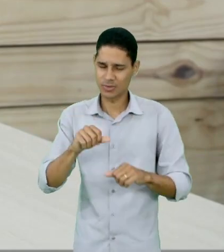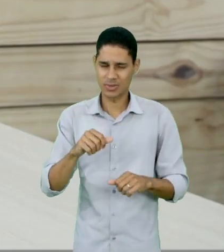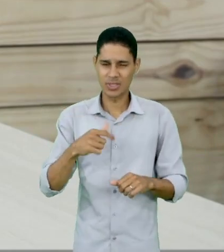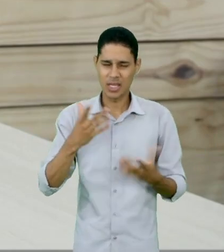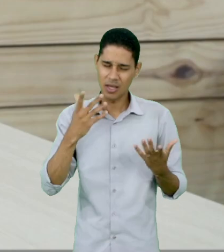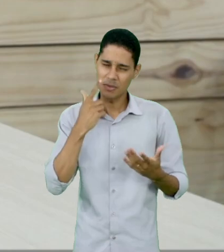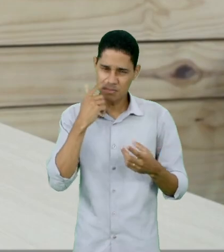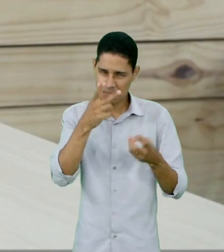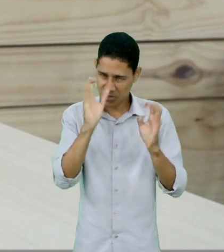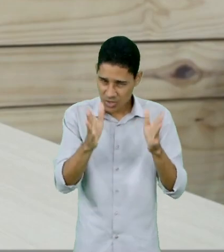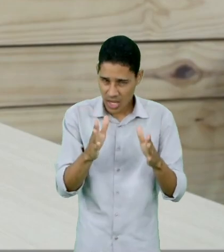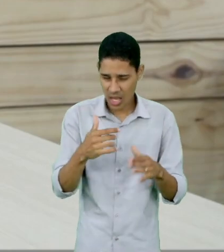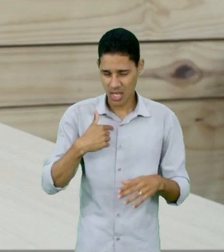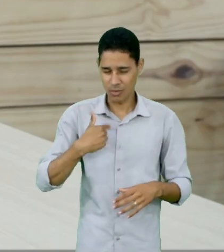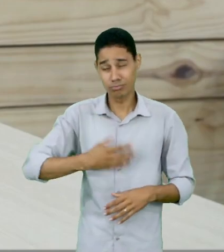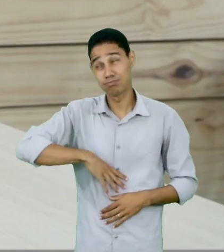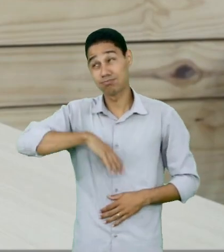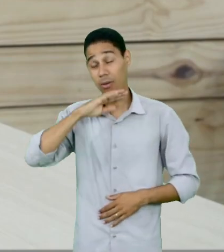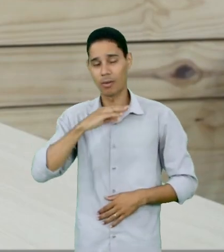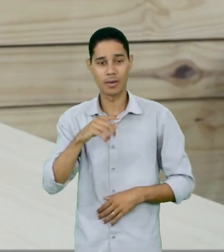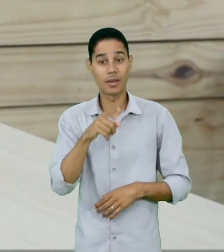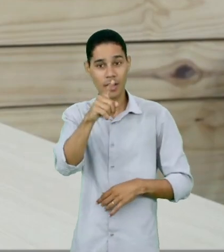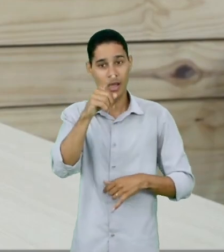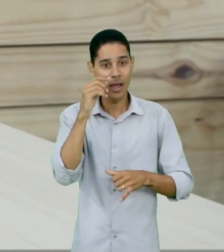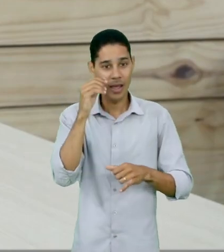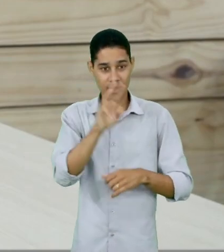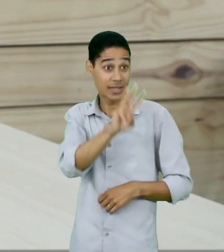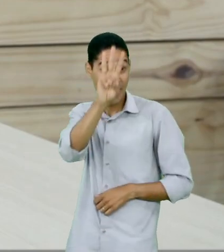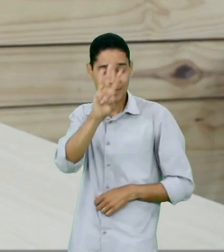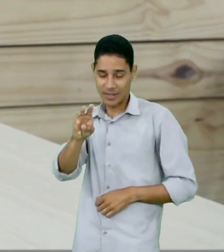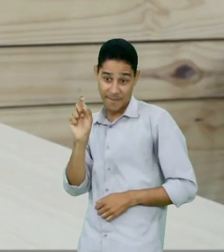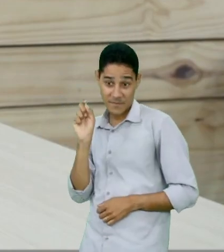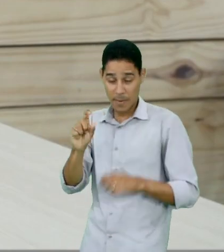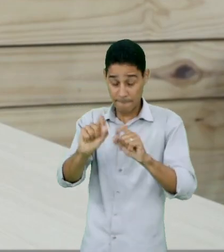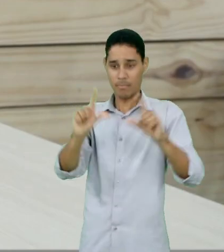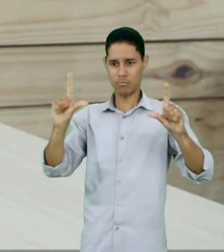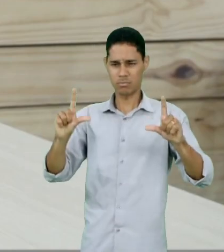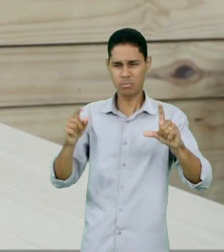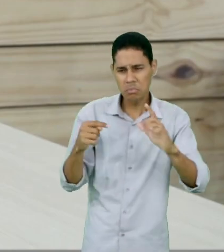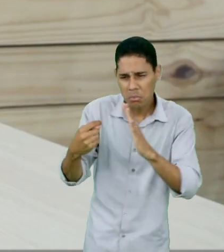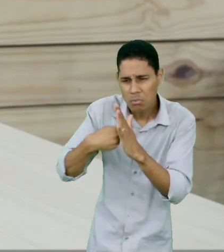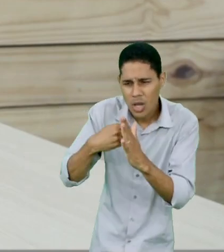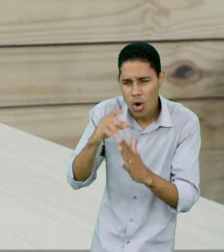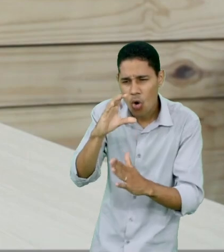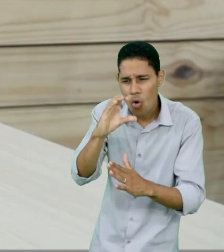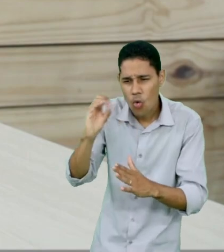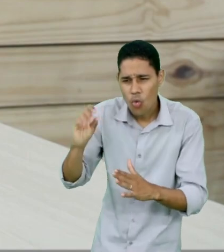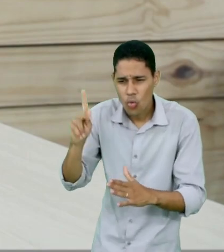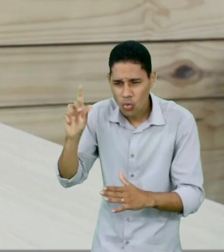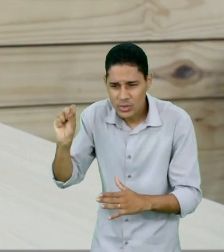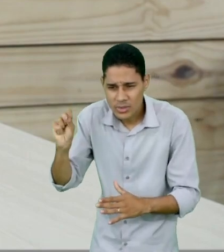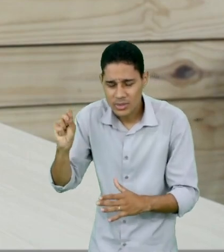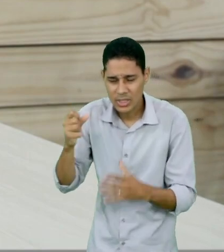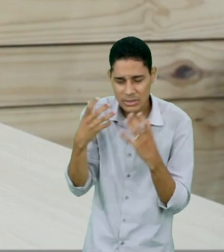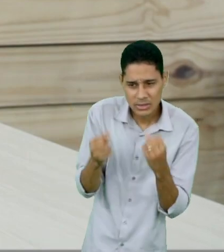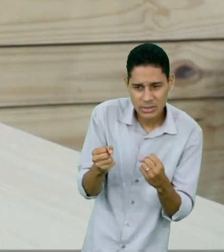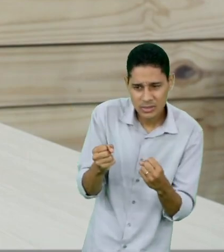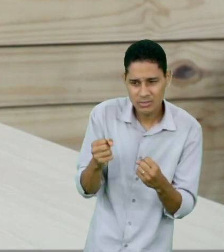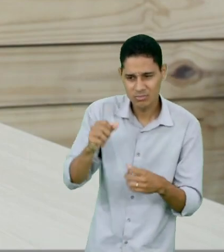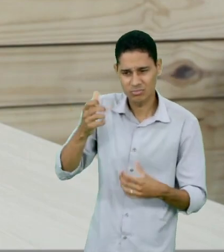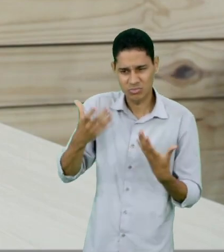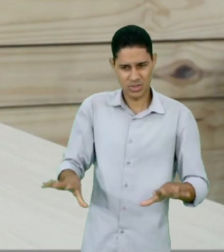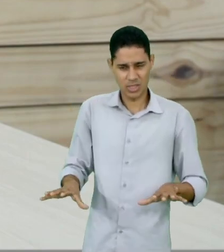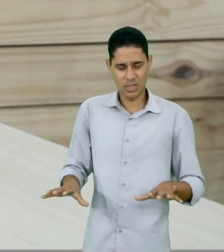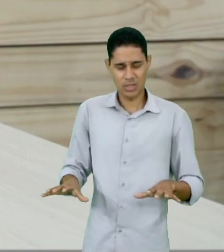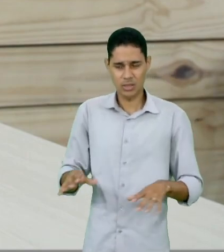Toda vez que você acessa um site, ele pergunta sobre os cookies. Se você aceita, se você rejeita.